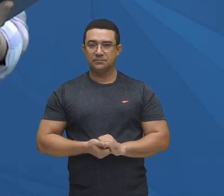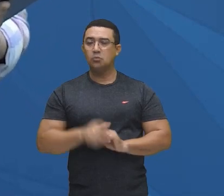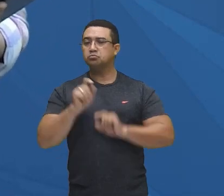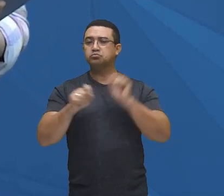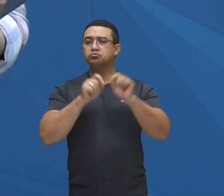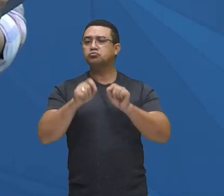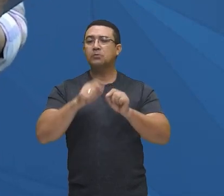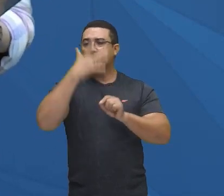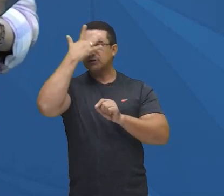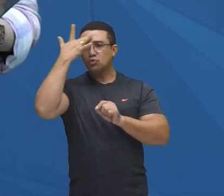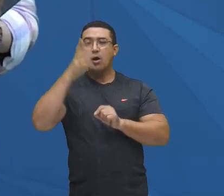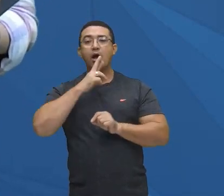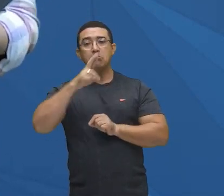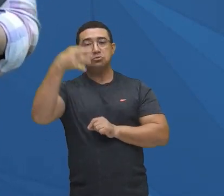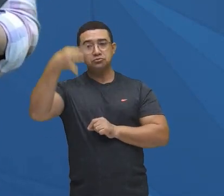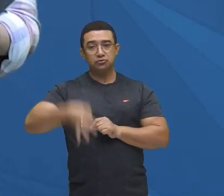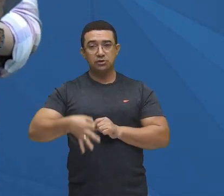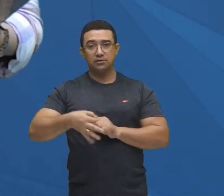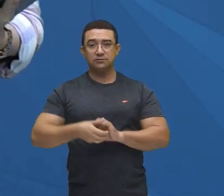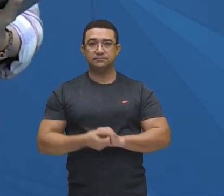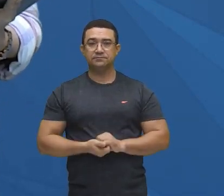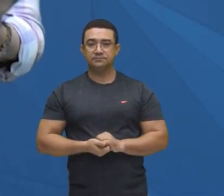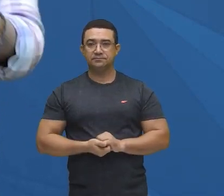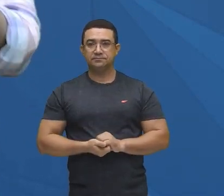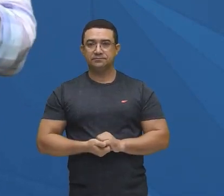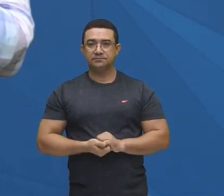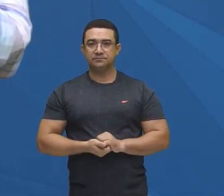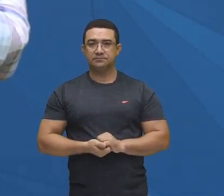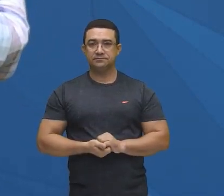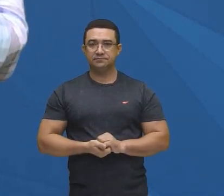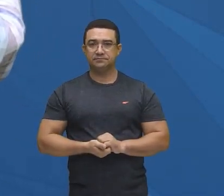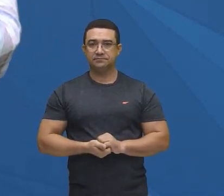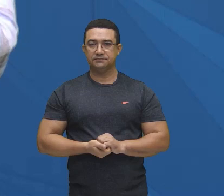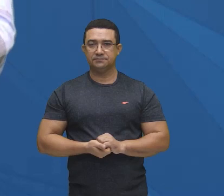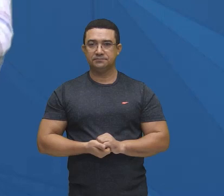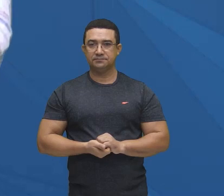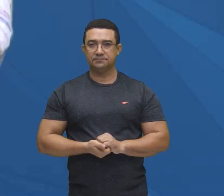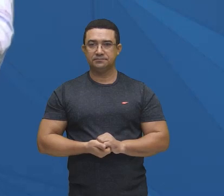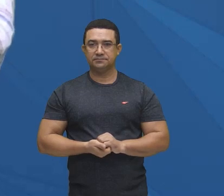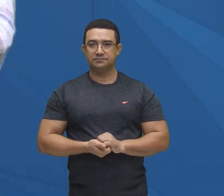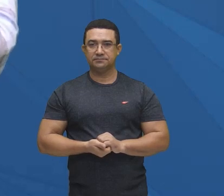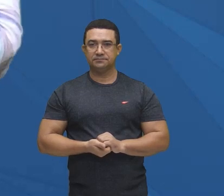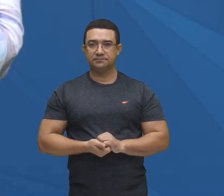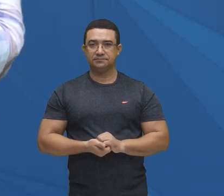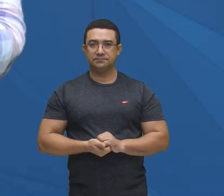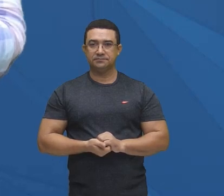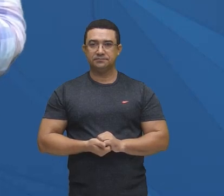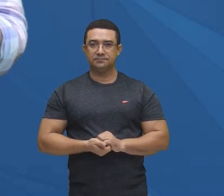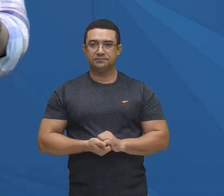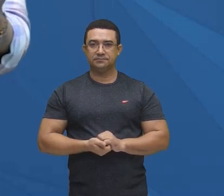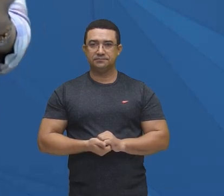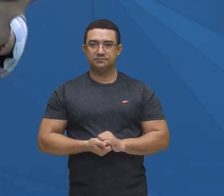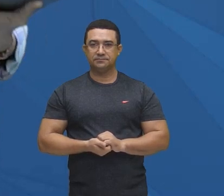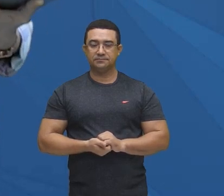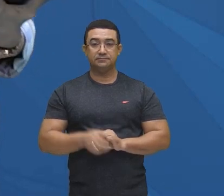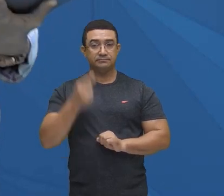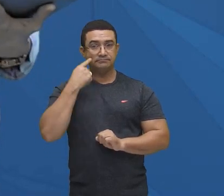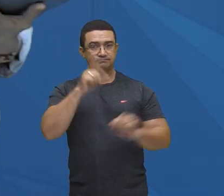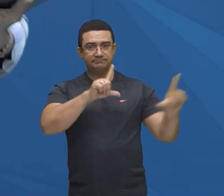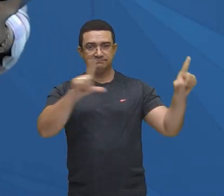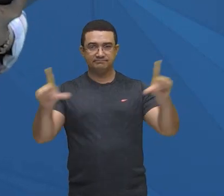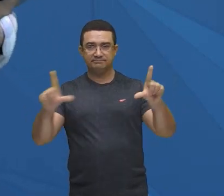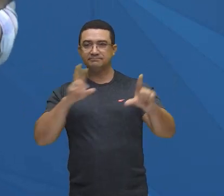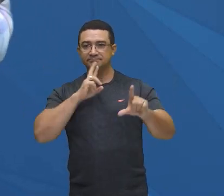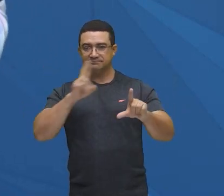respondeu, respondeu. Quem perdeu ali, a nossa resposta correta é... Vamos lá, olha só,